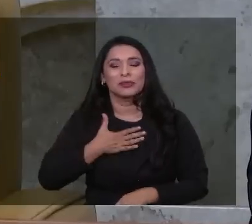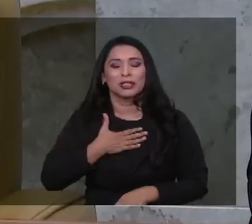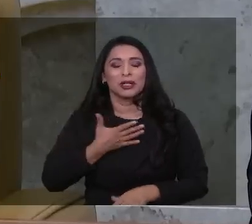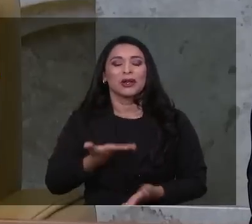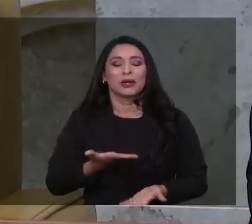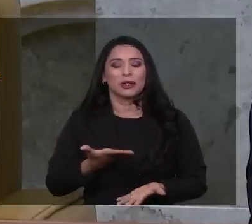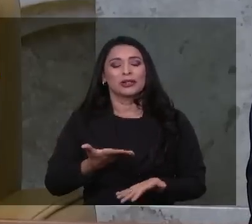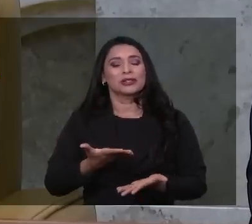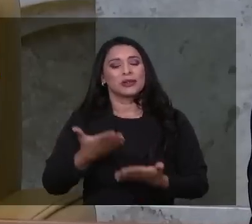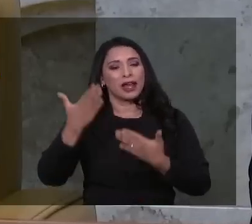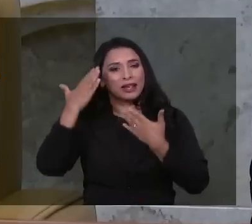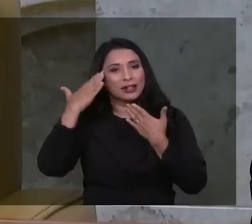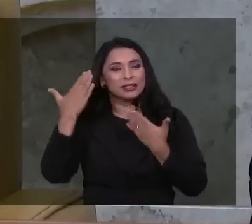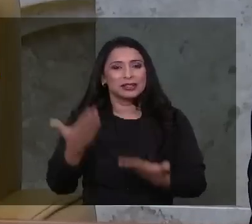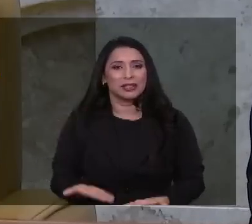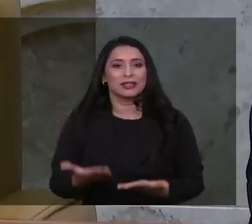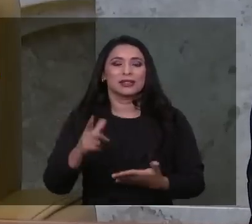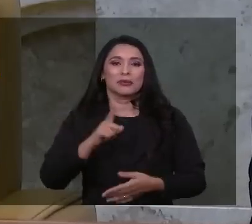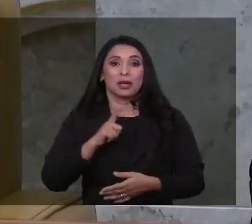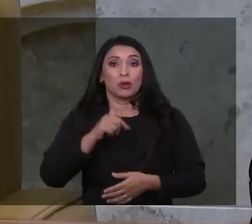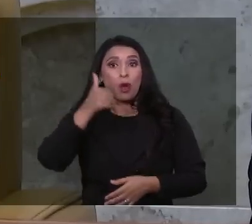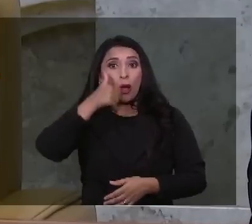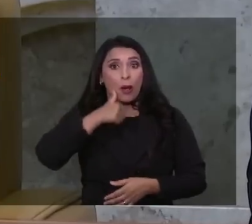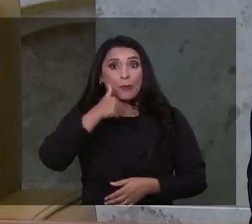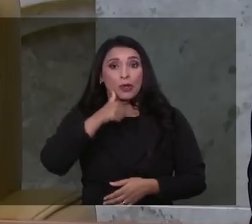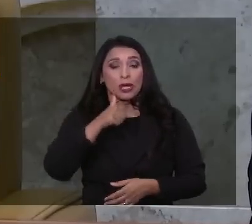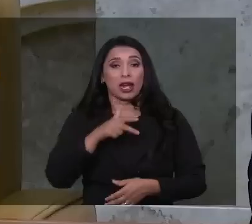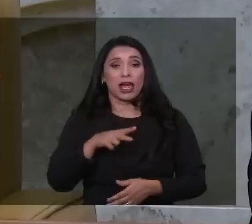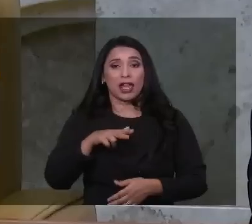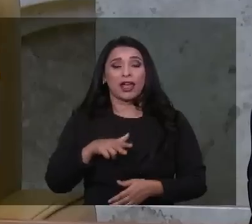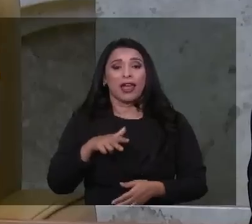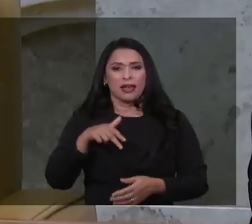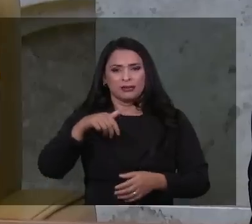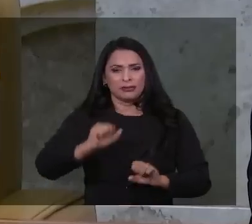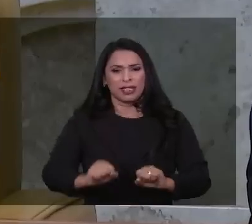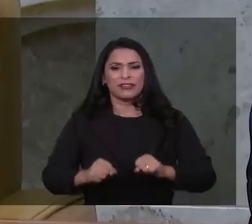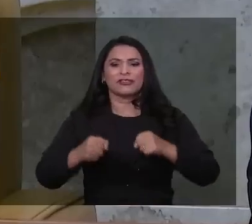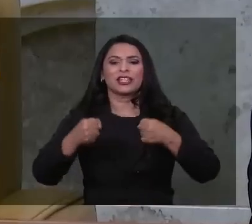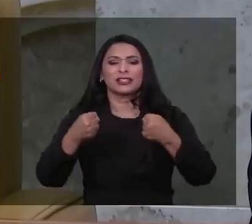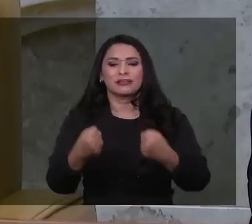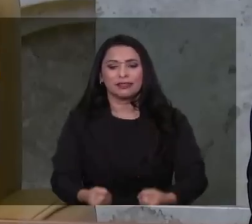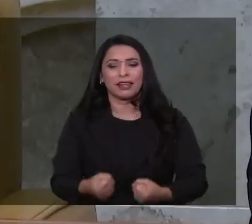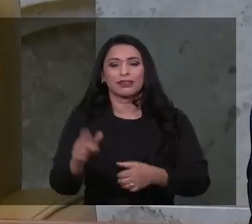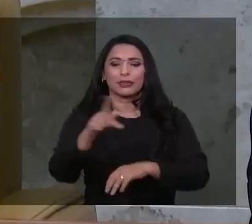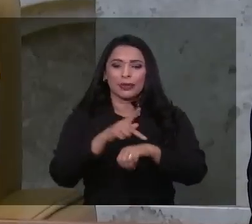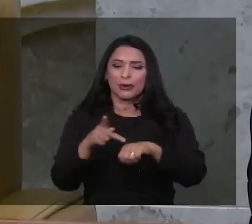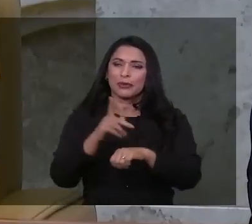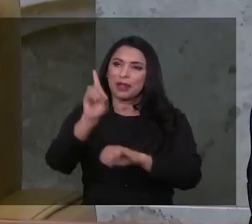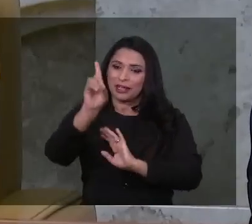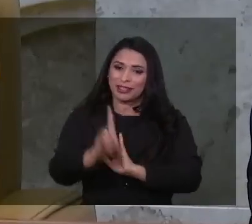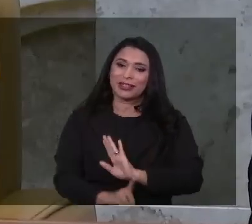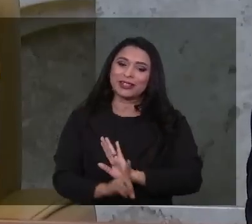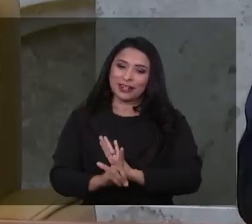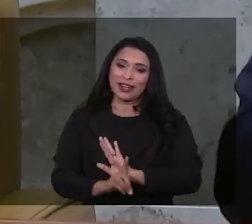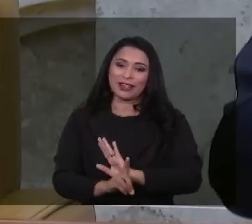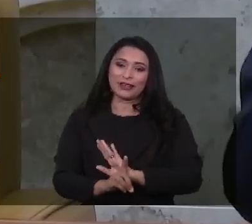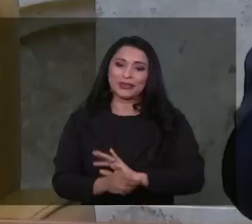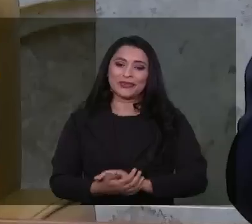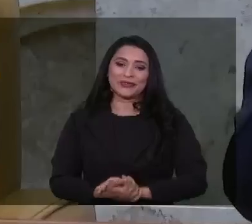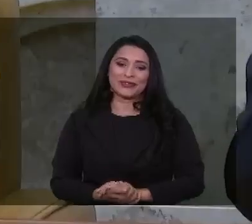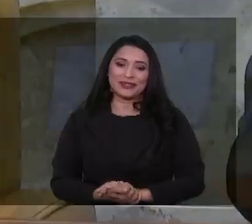sido a mulher à frente do Supremo Tribunal, defensor do Estado Democrático de Direito.